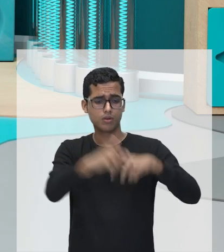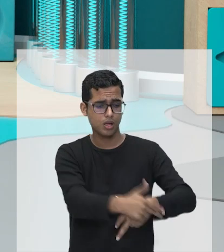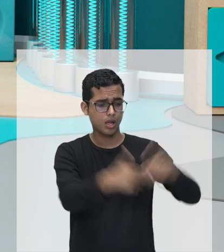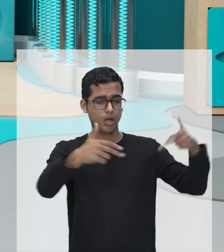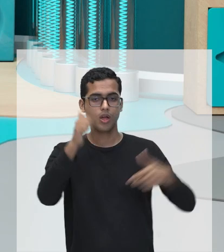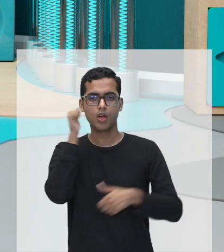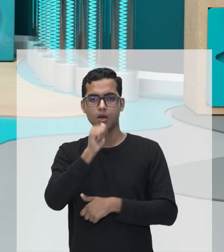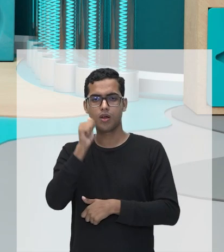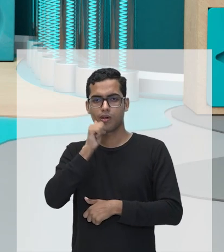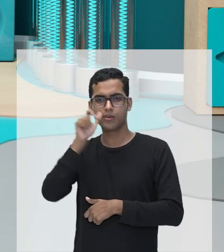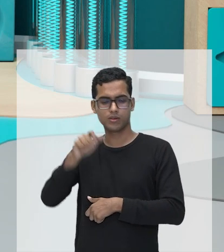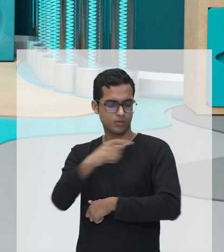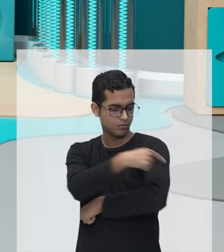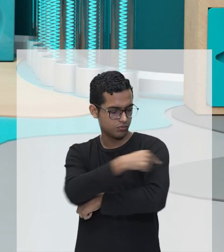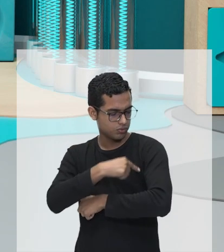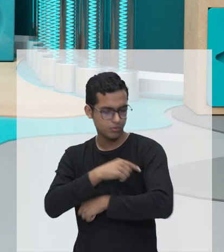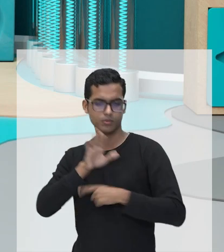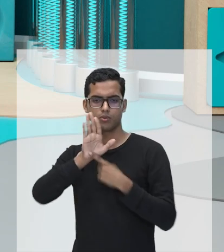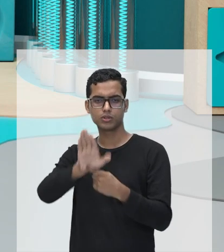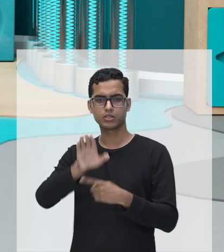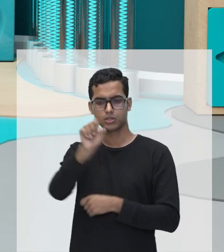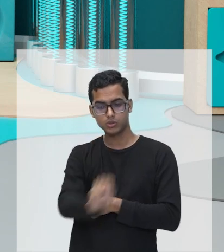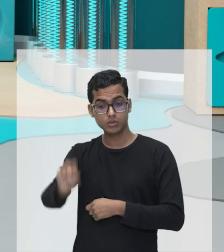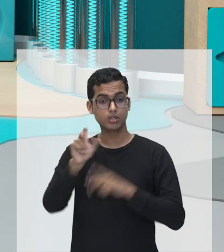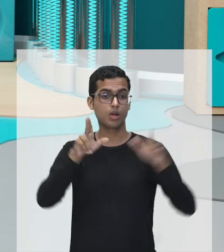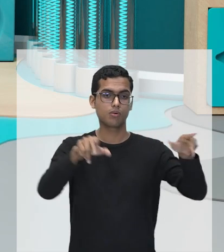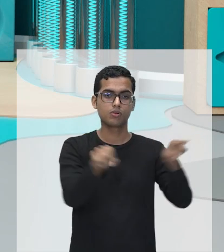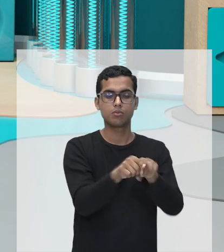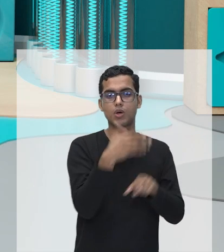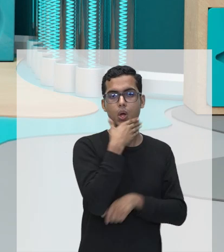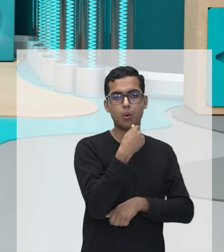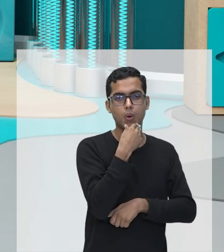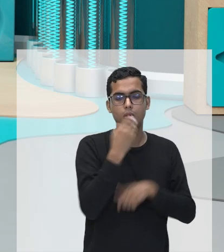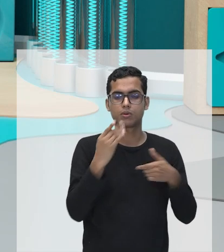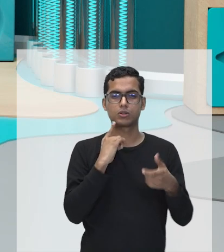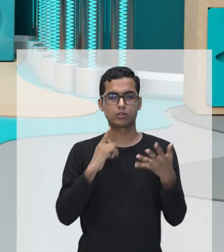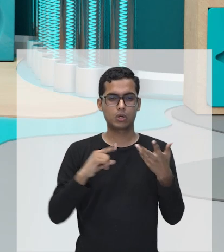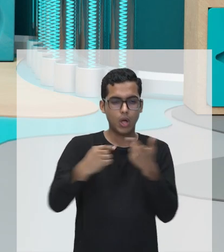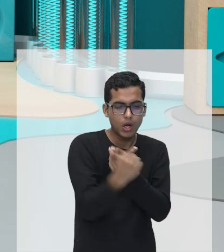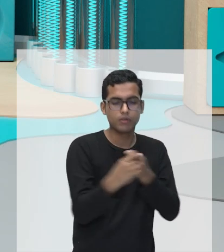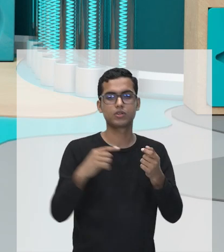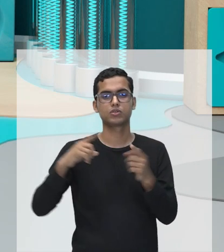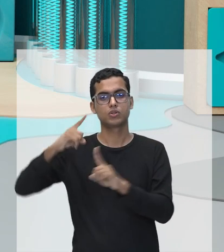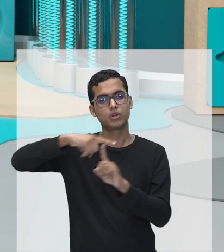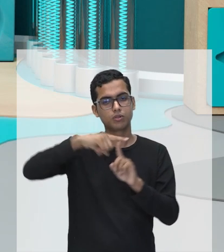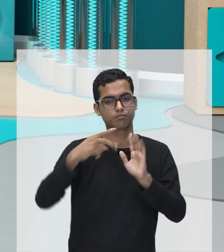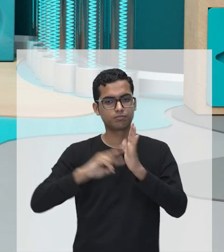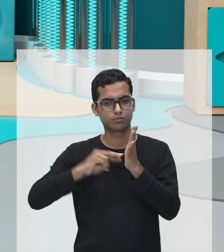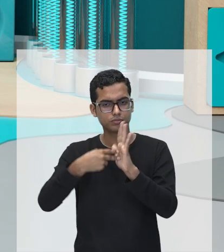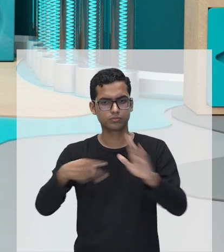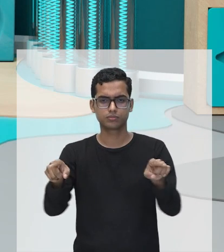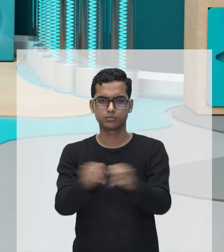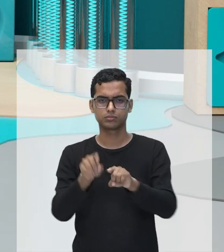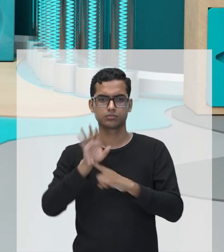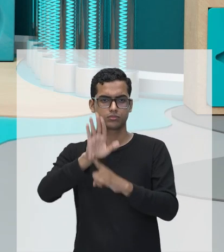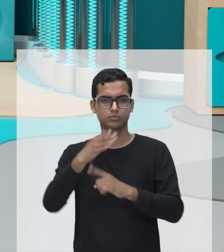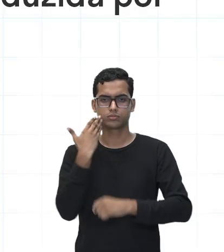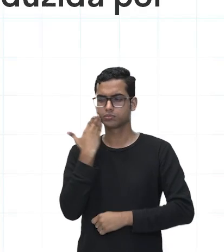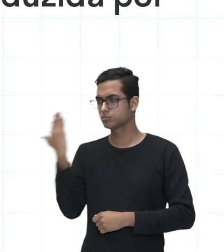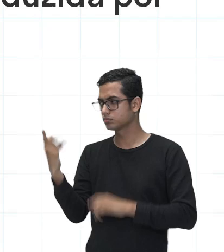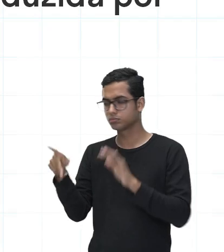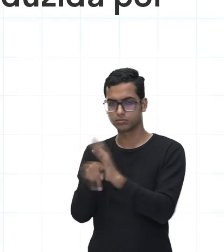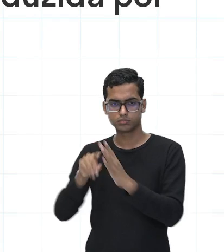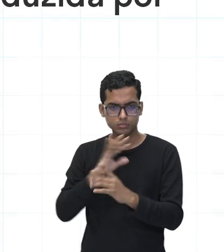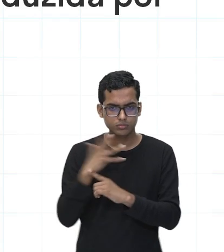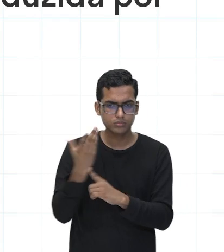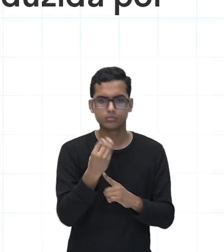para dizer que é solteira, assim como os homens. Então, tem diferentes significados. E agora vamos mostrar para vocês a arte